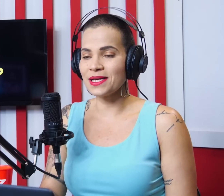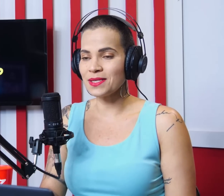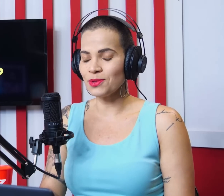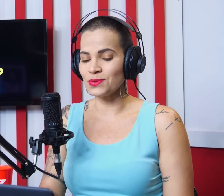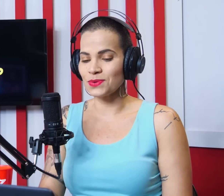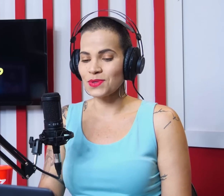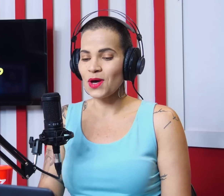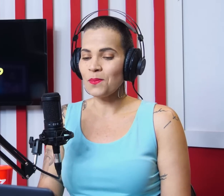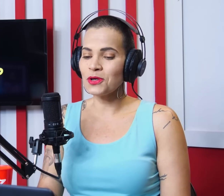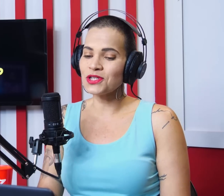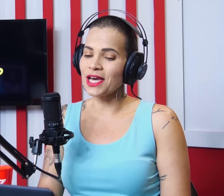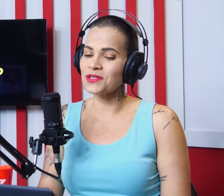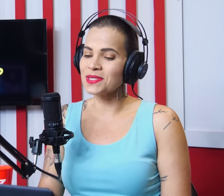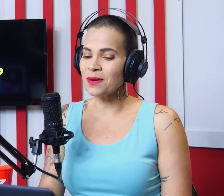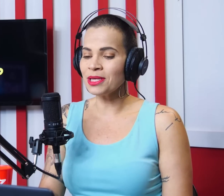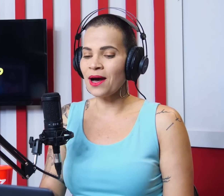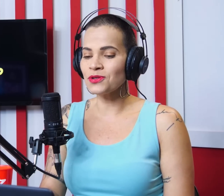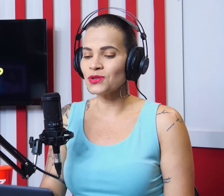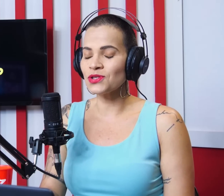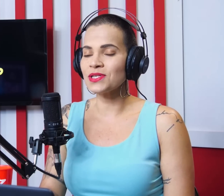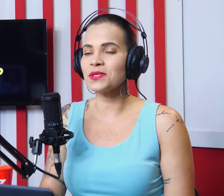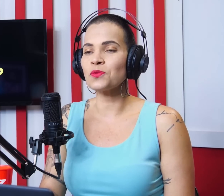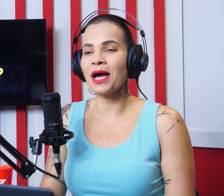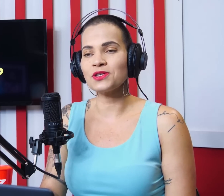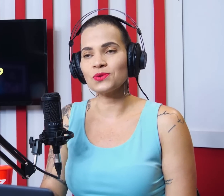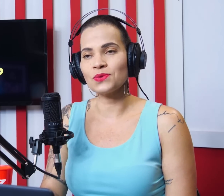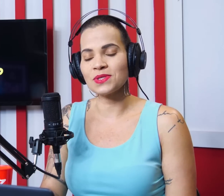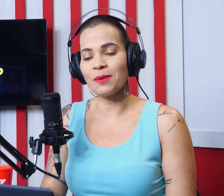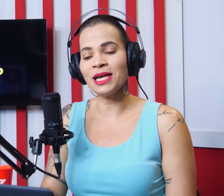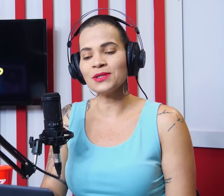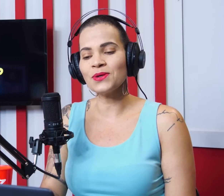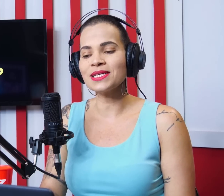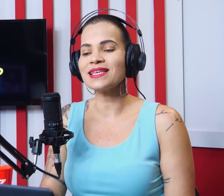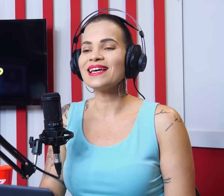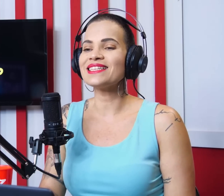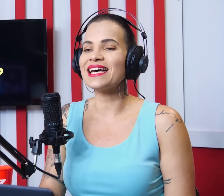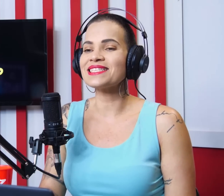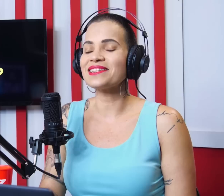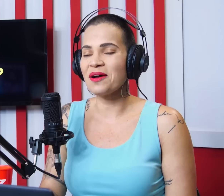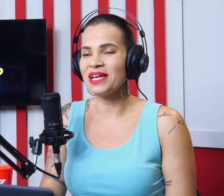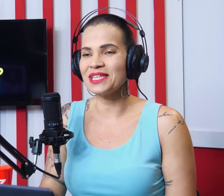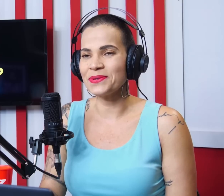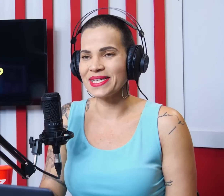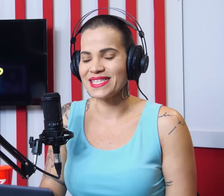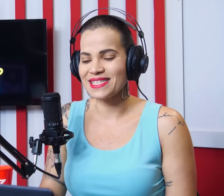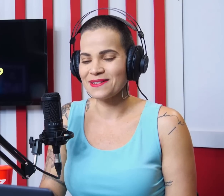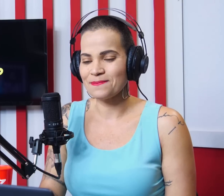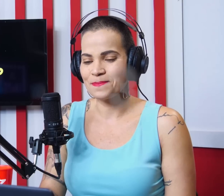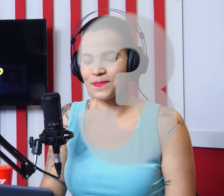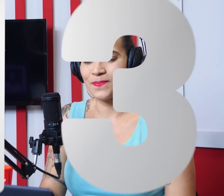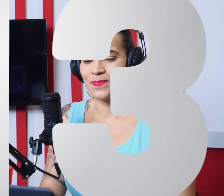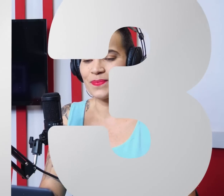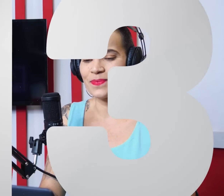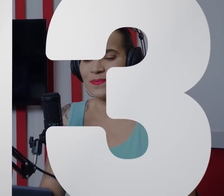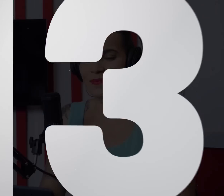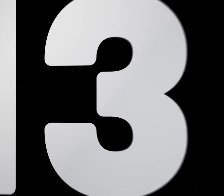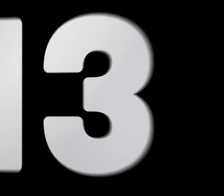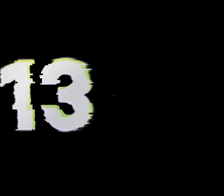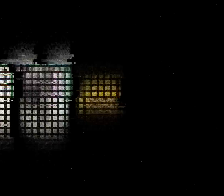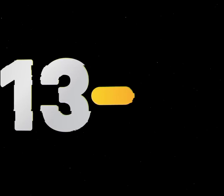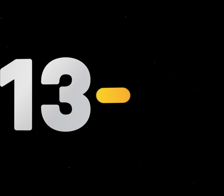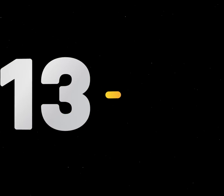esse é o 13 Minutos, podcast semanal de notícias do Partido dos Trabalhadores e das Trabalhadoras.